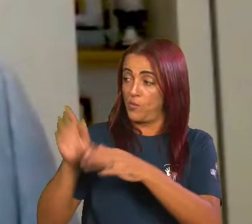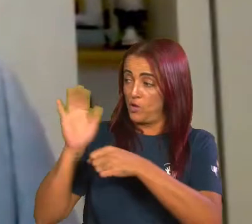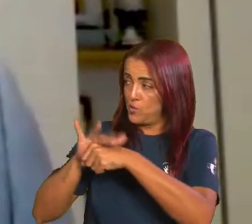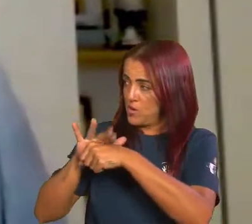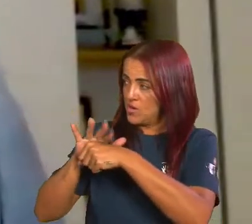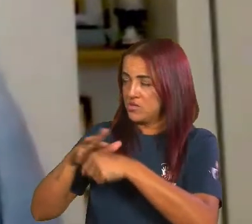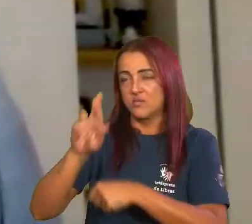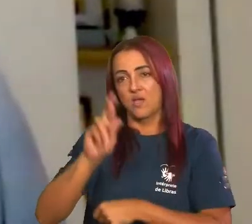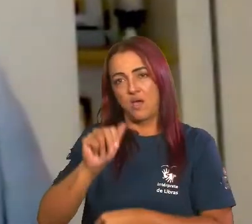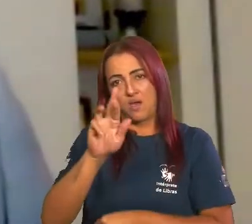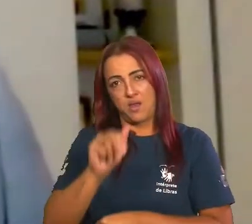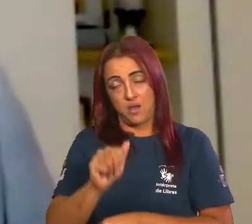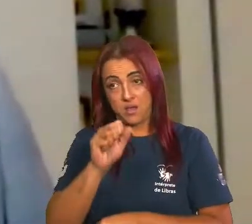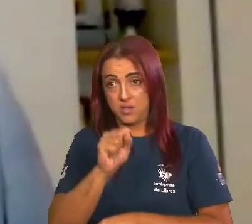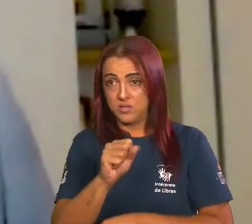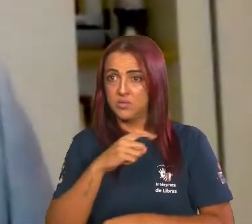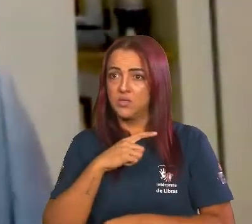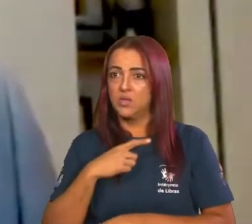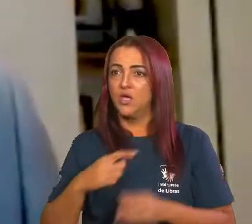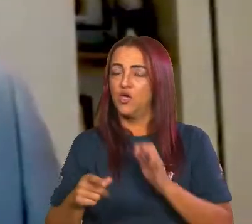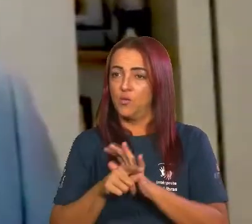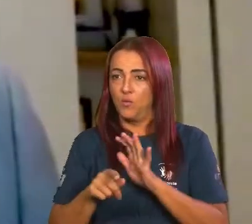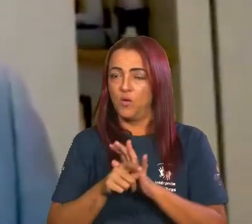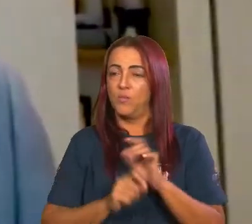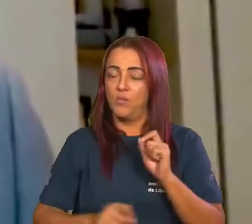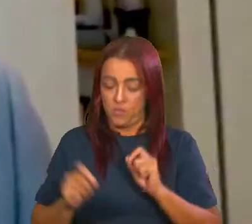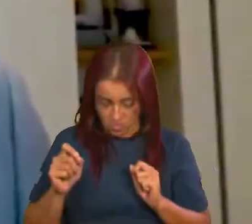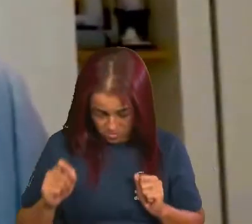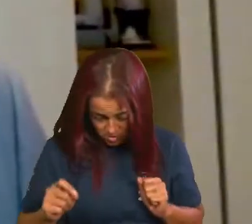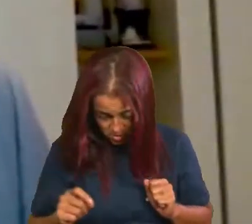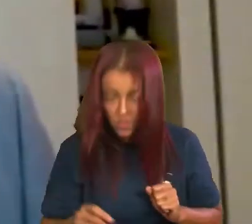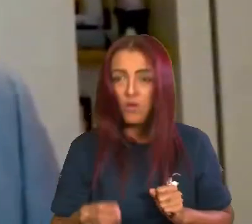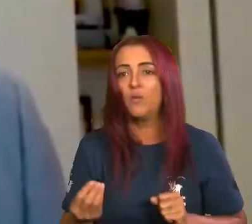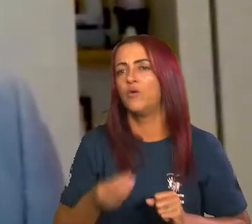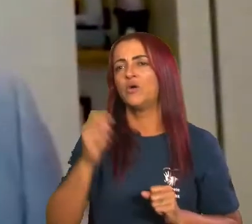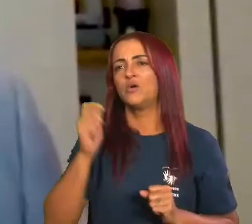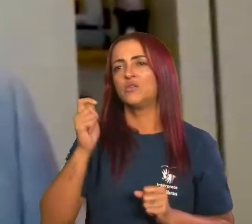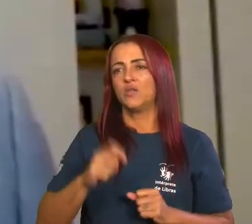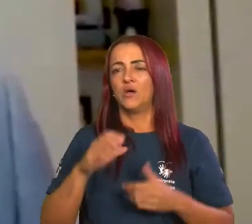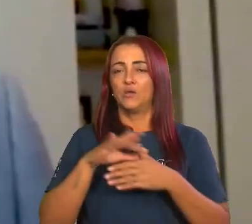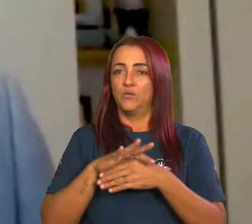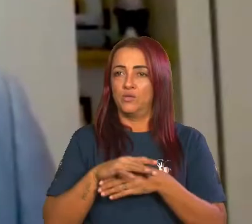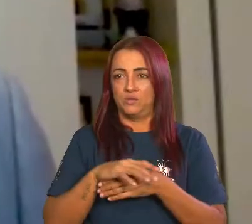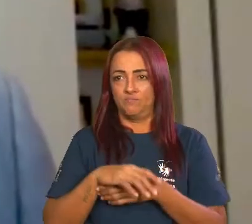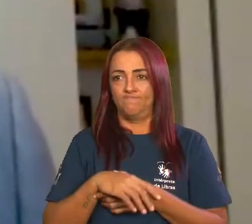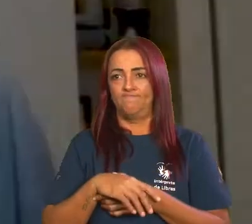gente aprende tanto, com tantos raros, eu diria que ser raro é uma glória.